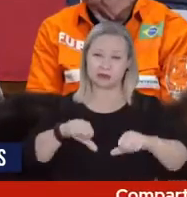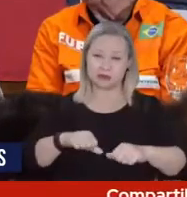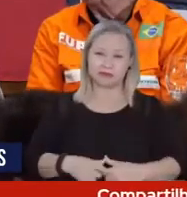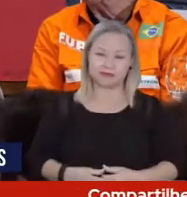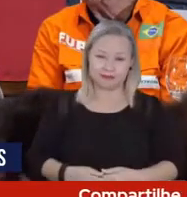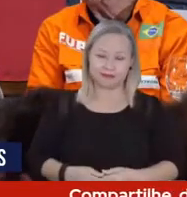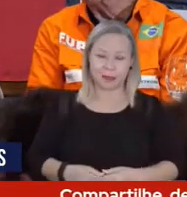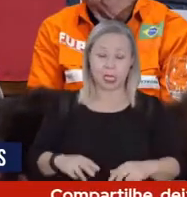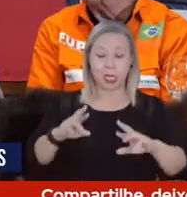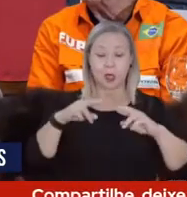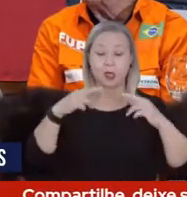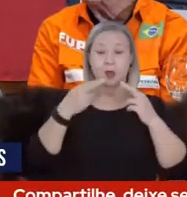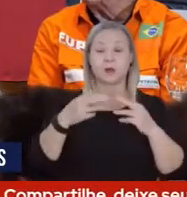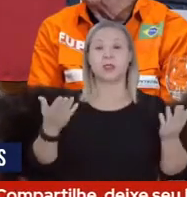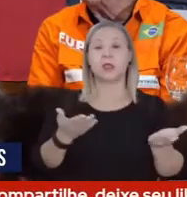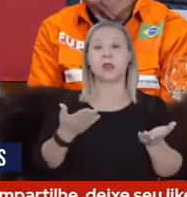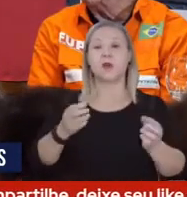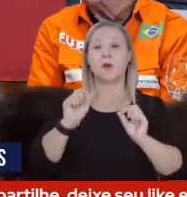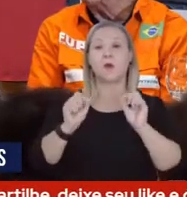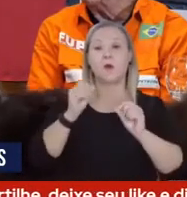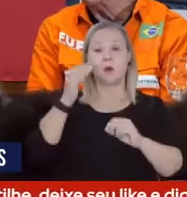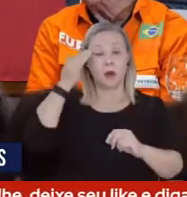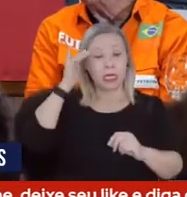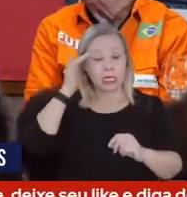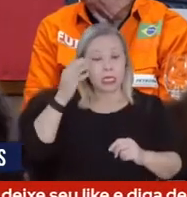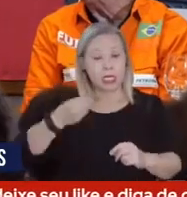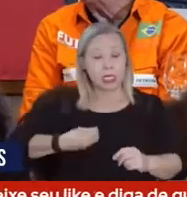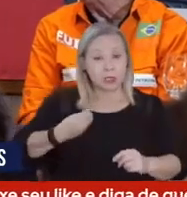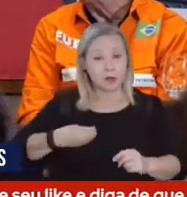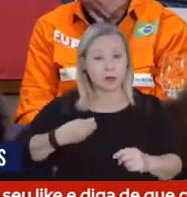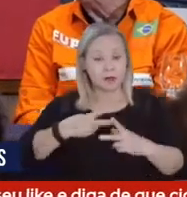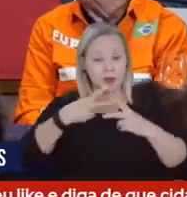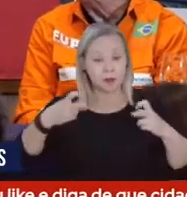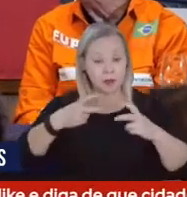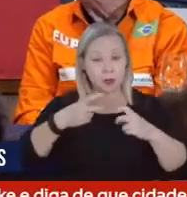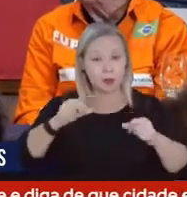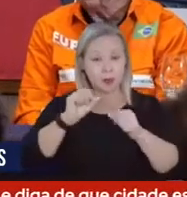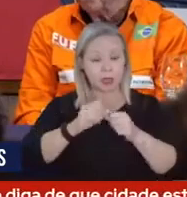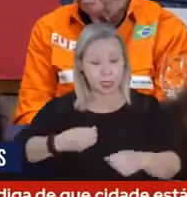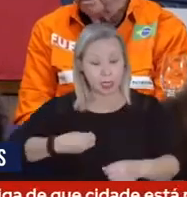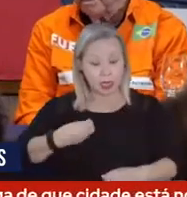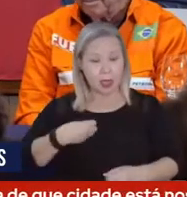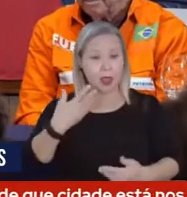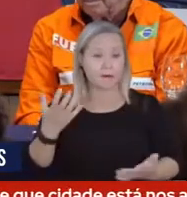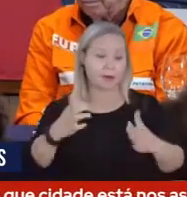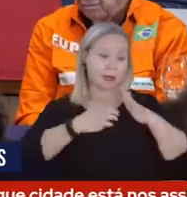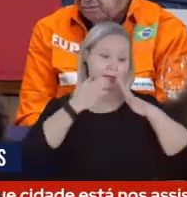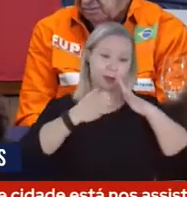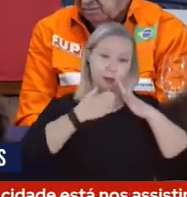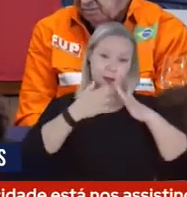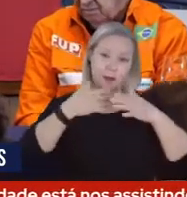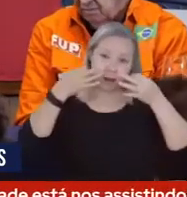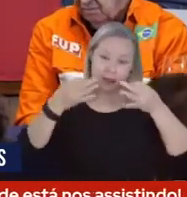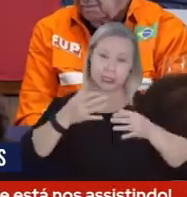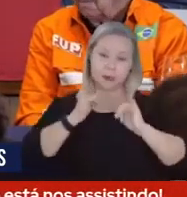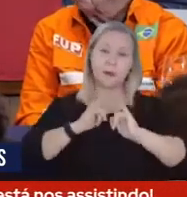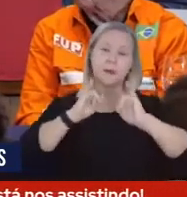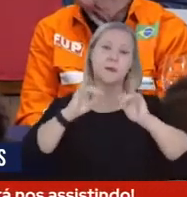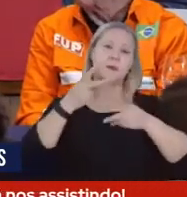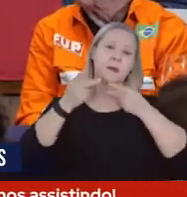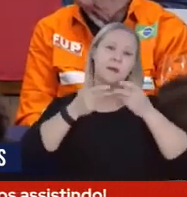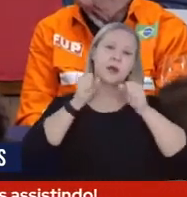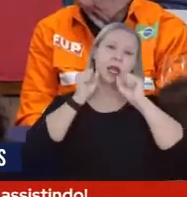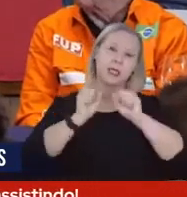quem entende de Petrobras, quem vive Petrobras, quem faz a vida da empresa, exatamente para dizer que pode e deve